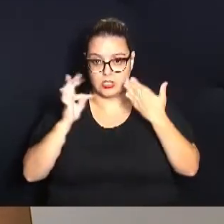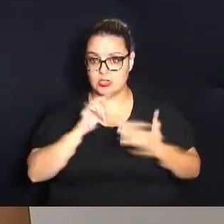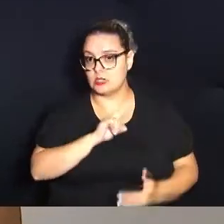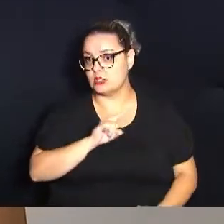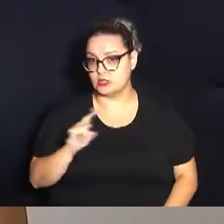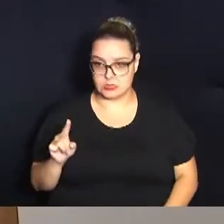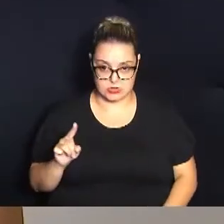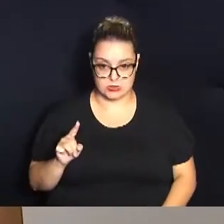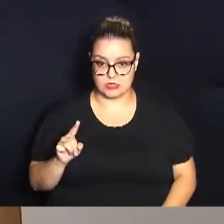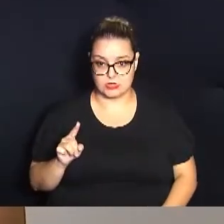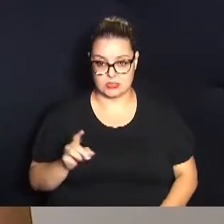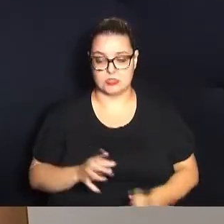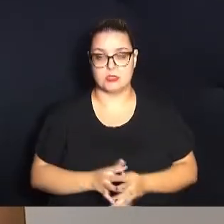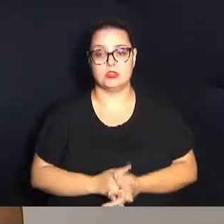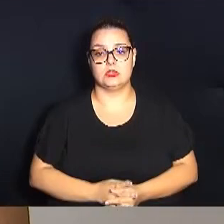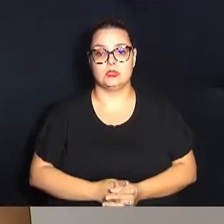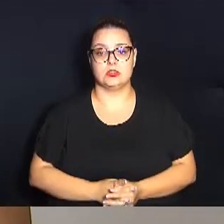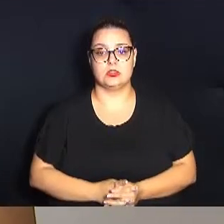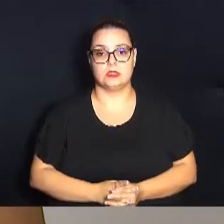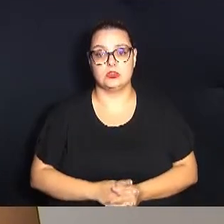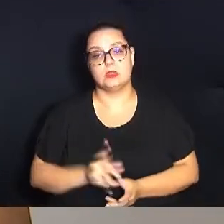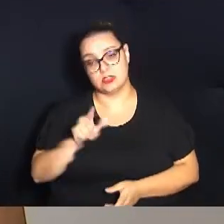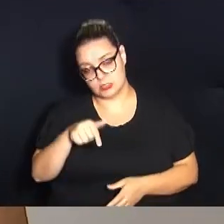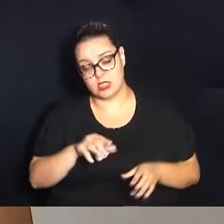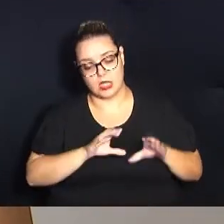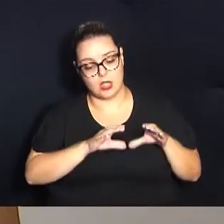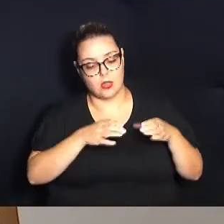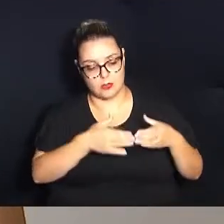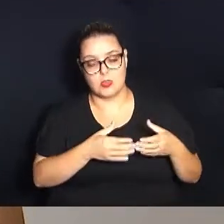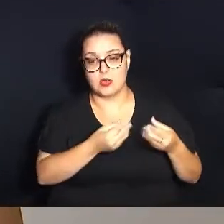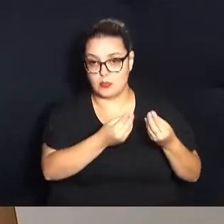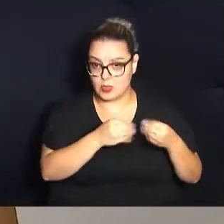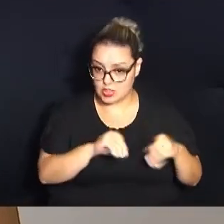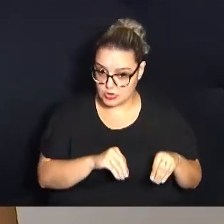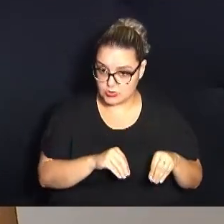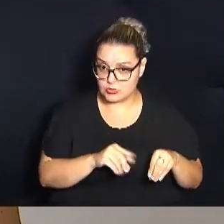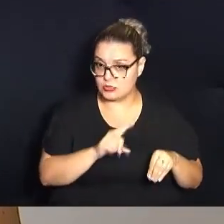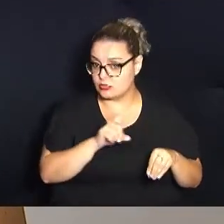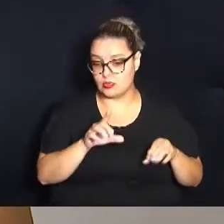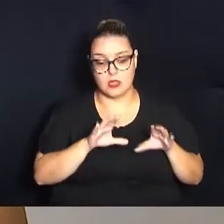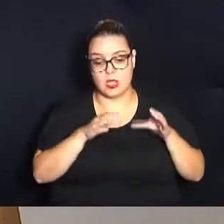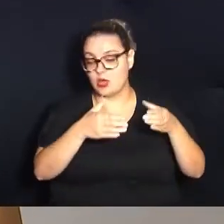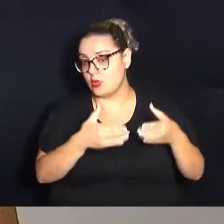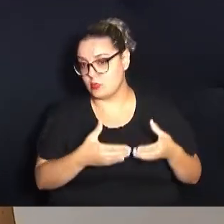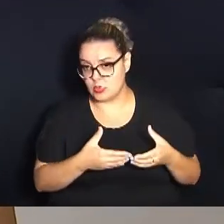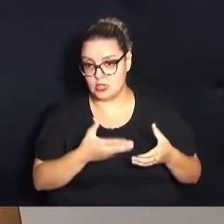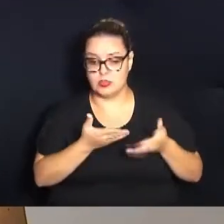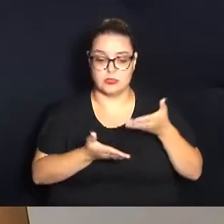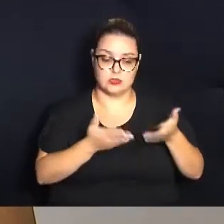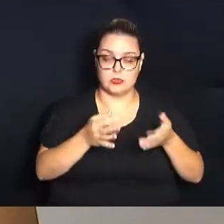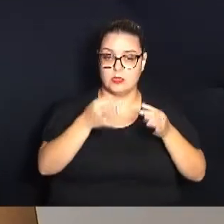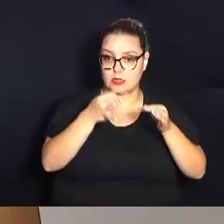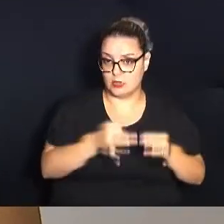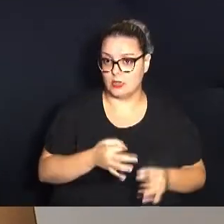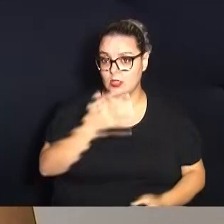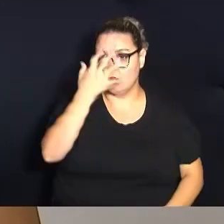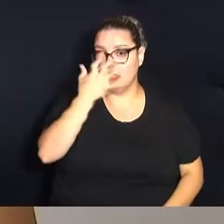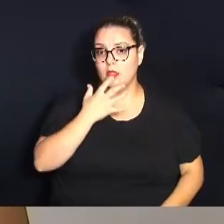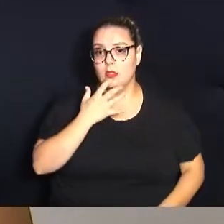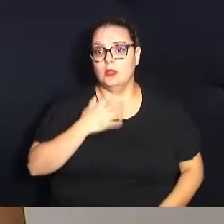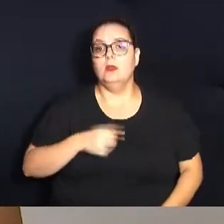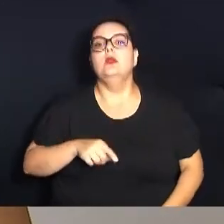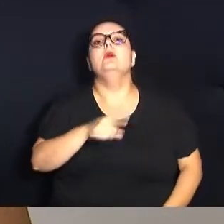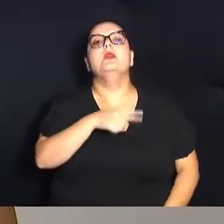terapêuticas que não são que tem que são comunidades muito precárias né não são comunidades que fazem um tratamento sério